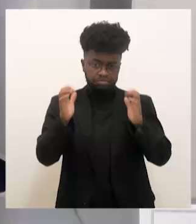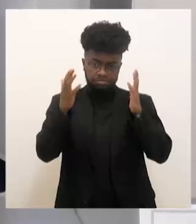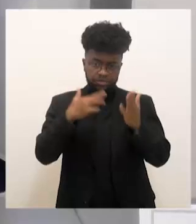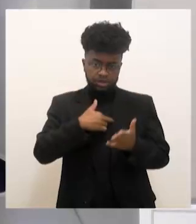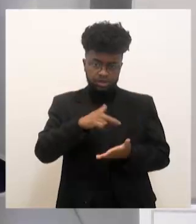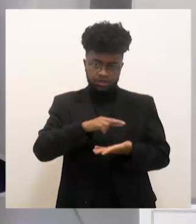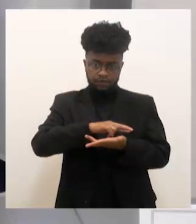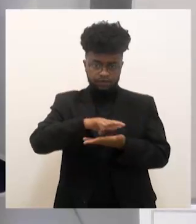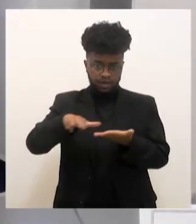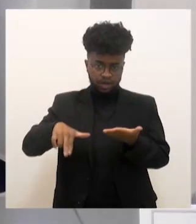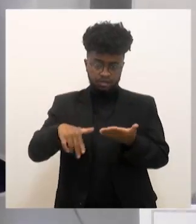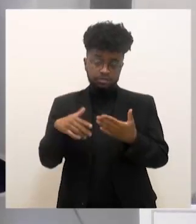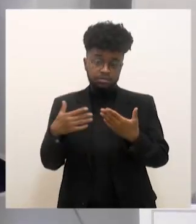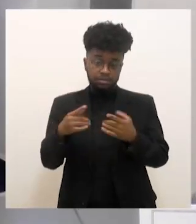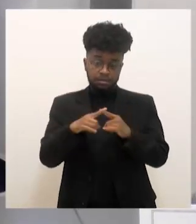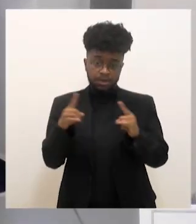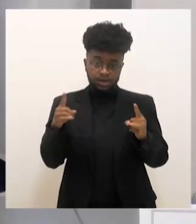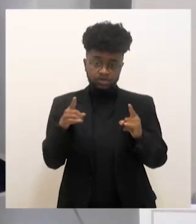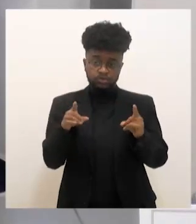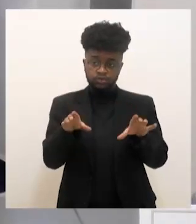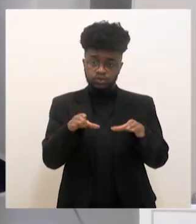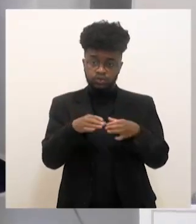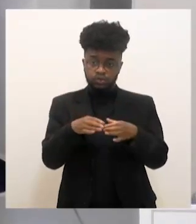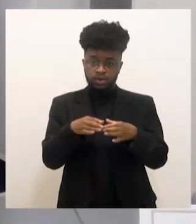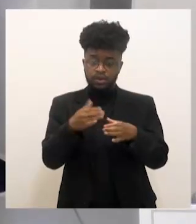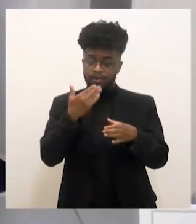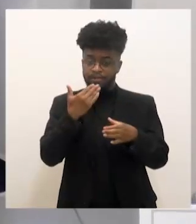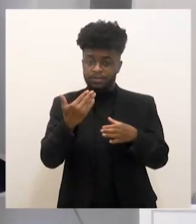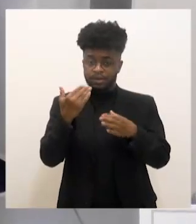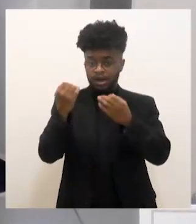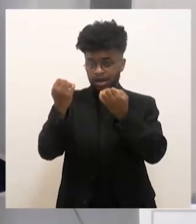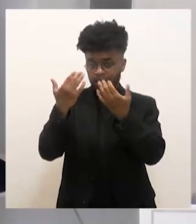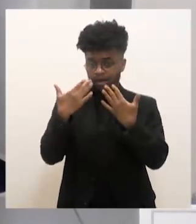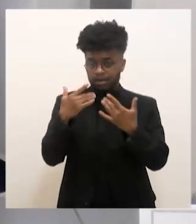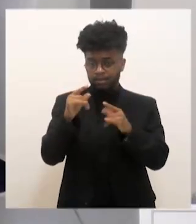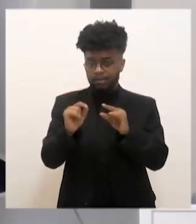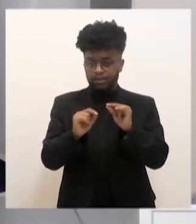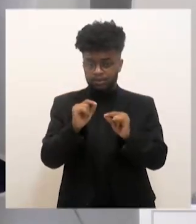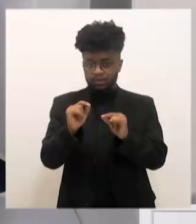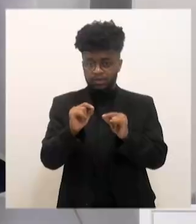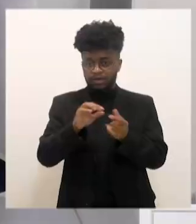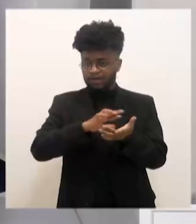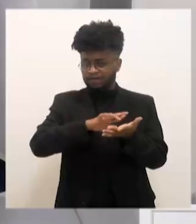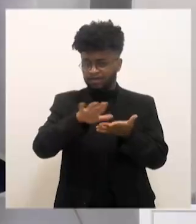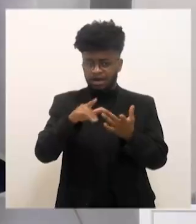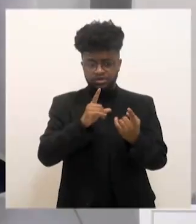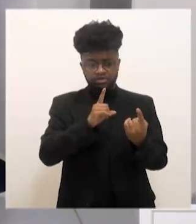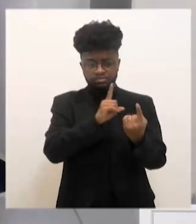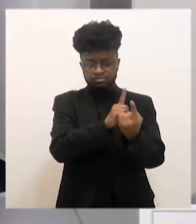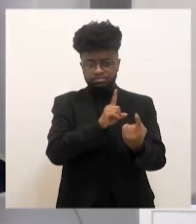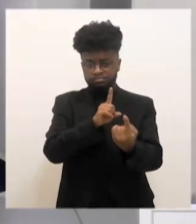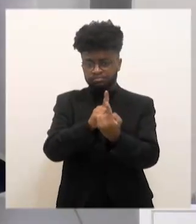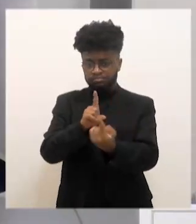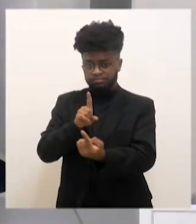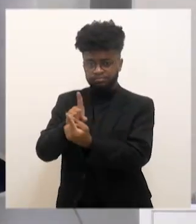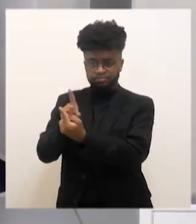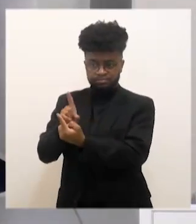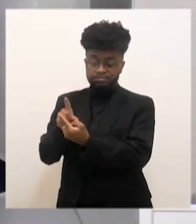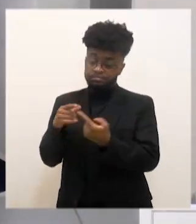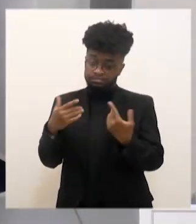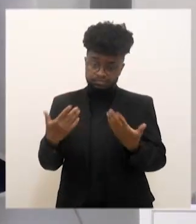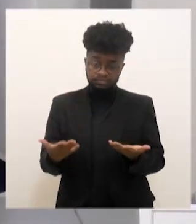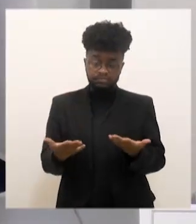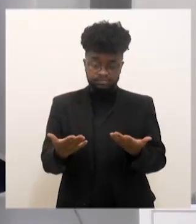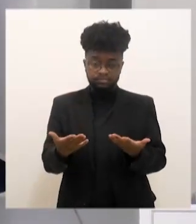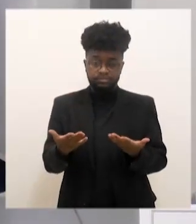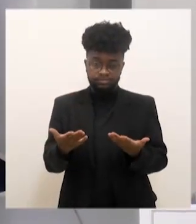não era incomum os casais irem lá pedir a bênção para os vários celebrantes que tinham. Então,